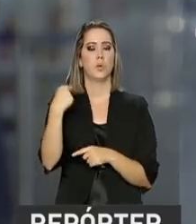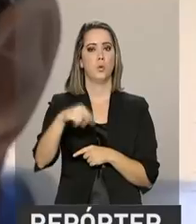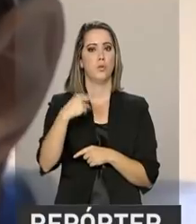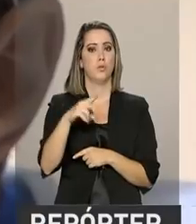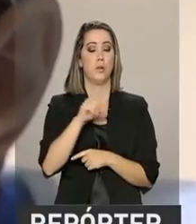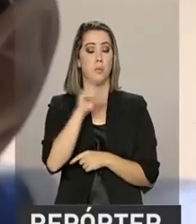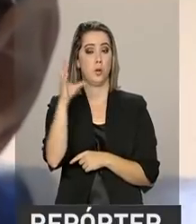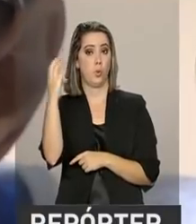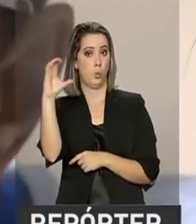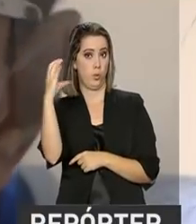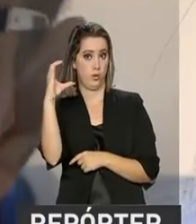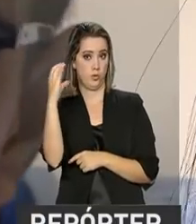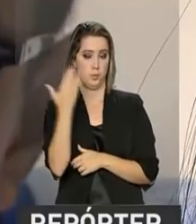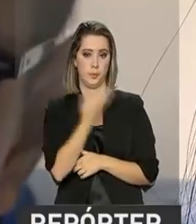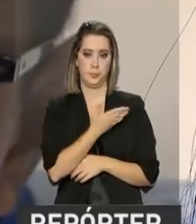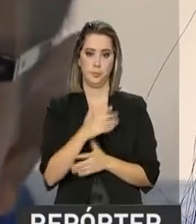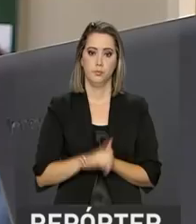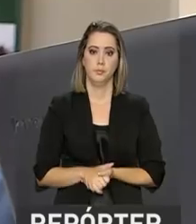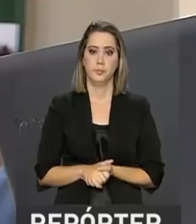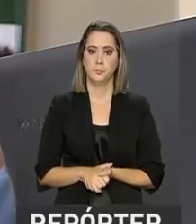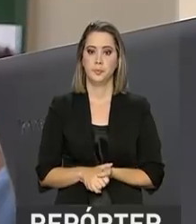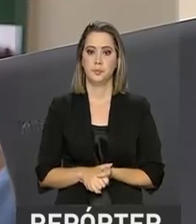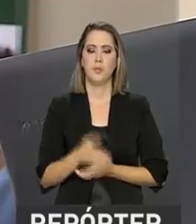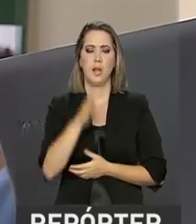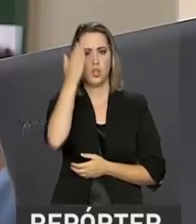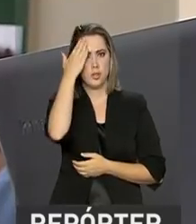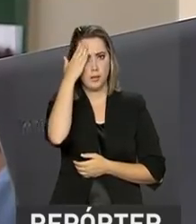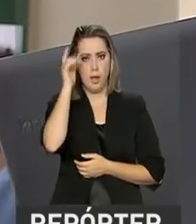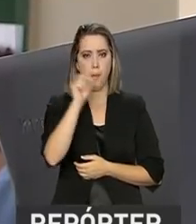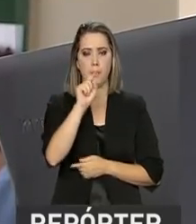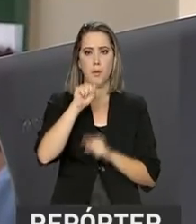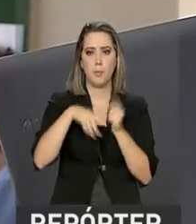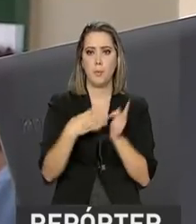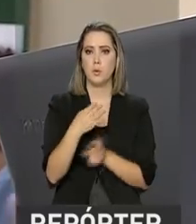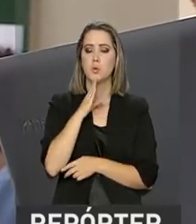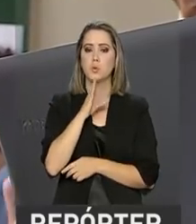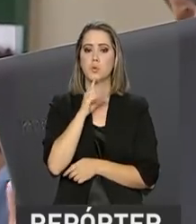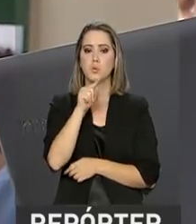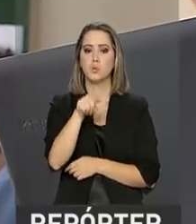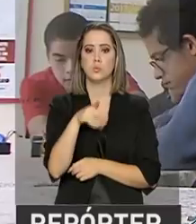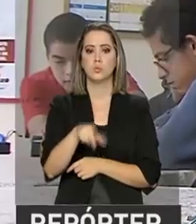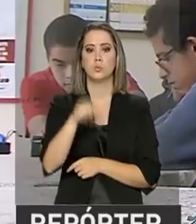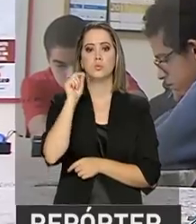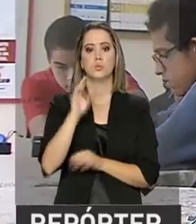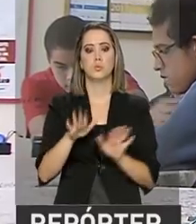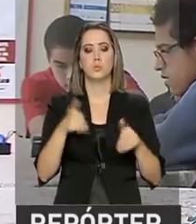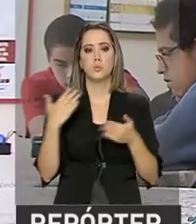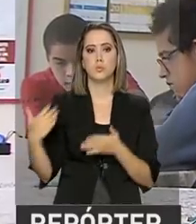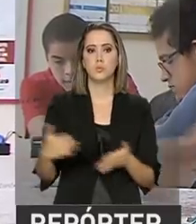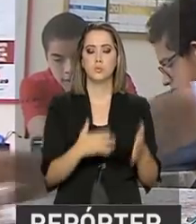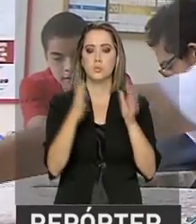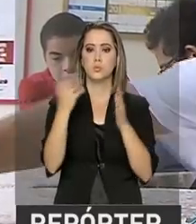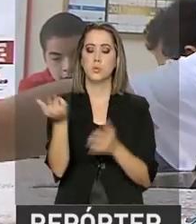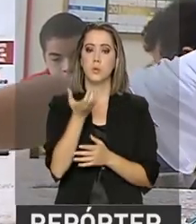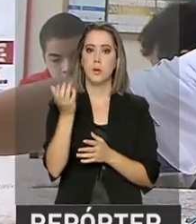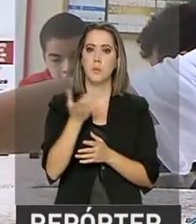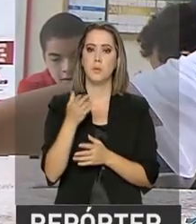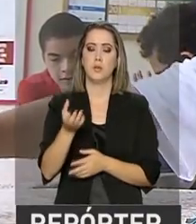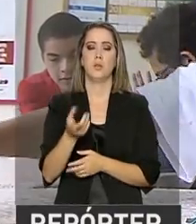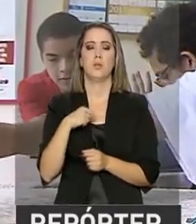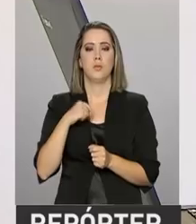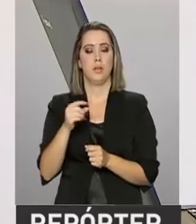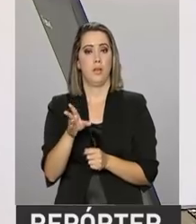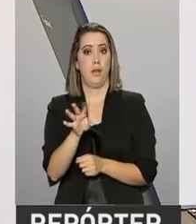Curitiba. A Gabriela já sabe, depois de conhecer a robótica, definiu o rumo que quer seguir